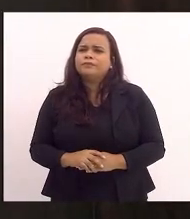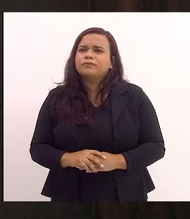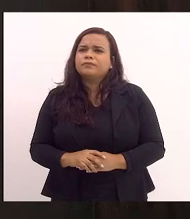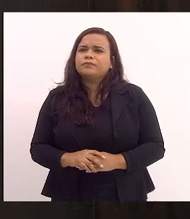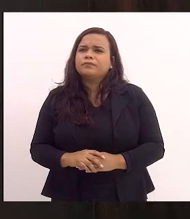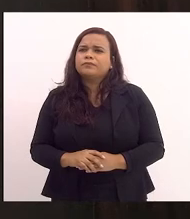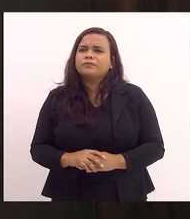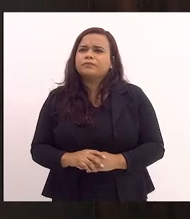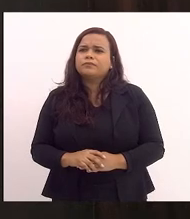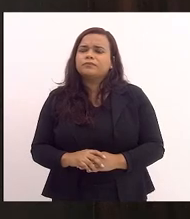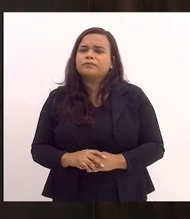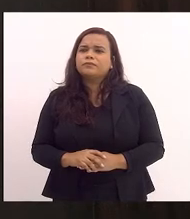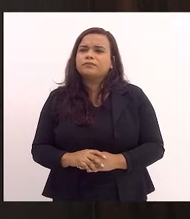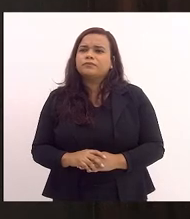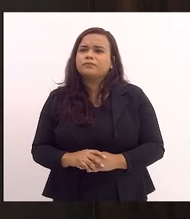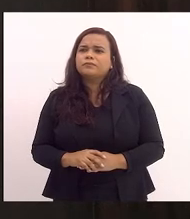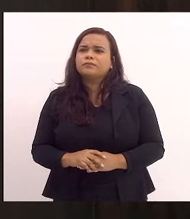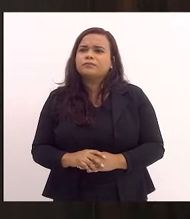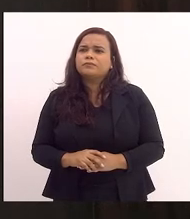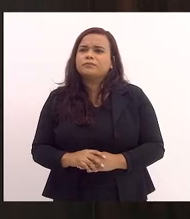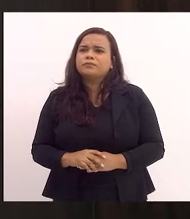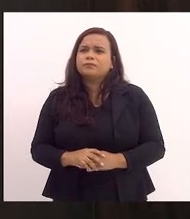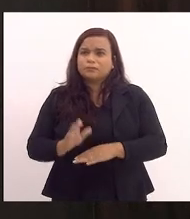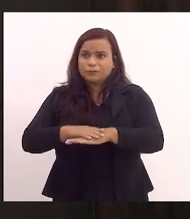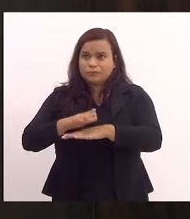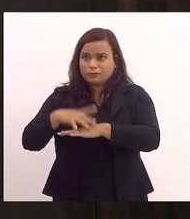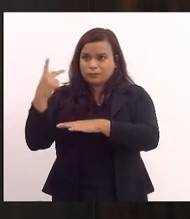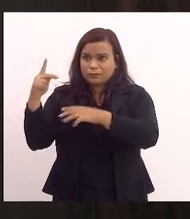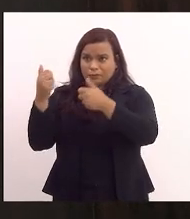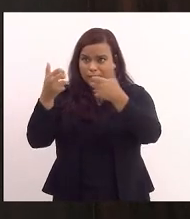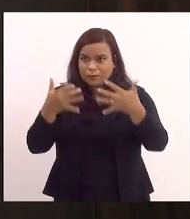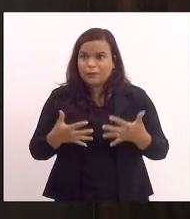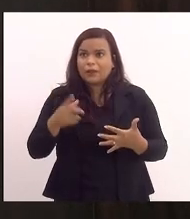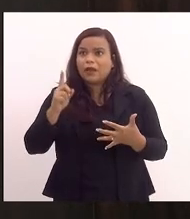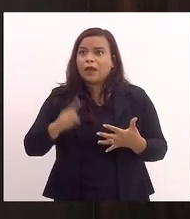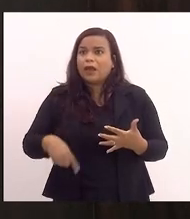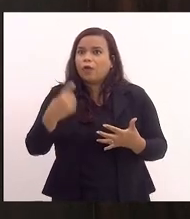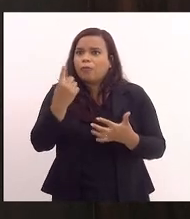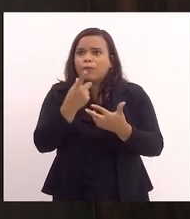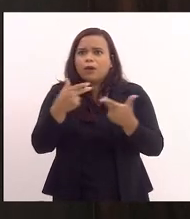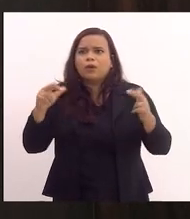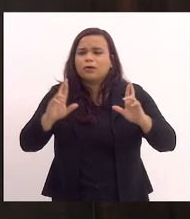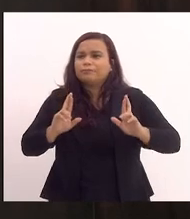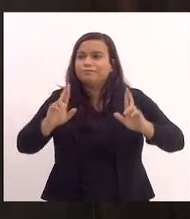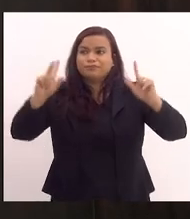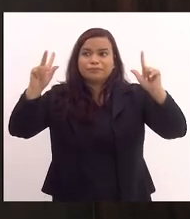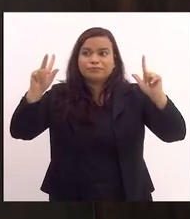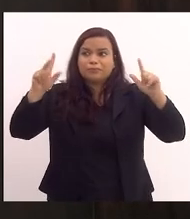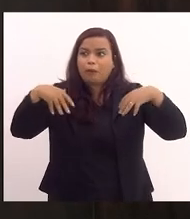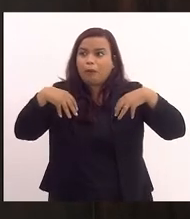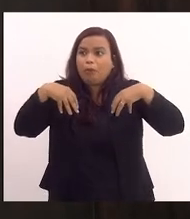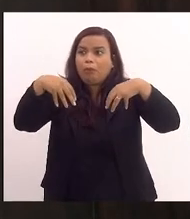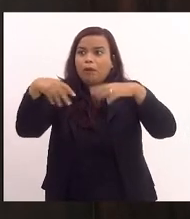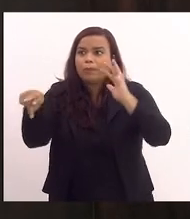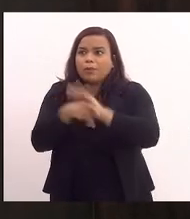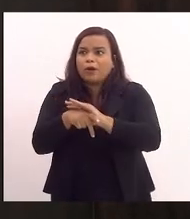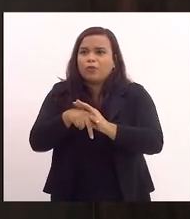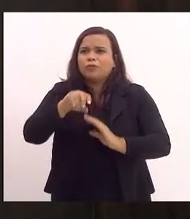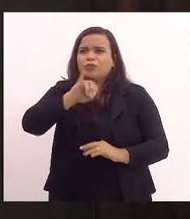ela definiu o meu caso como uma aberração jurídica, uma desembargadora que estava no meu